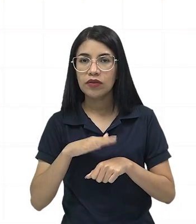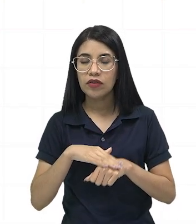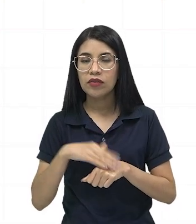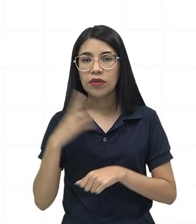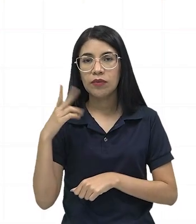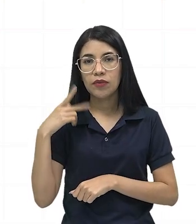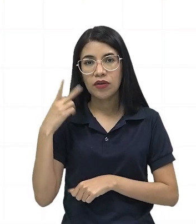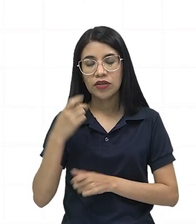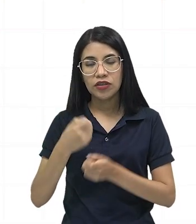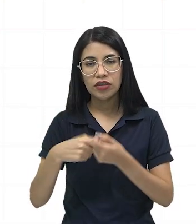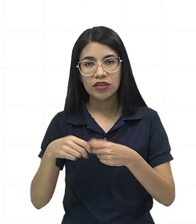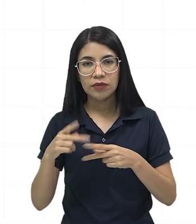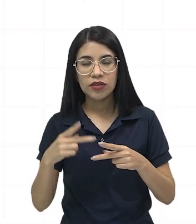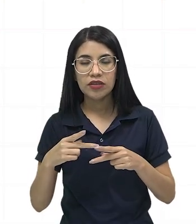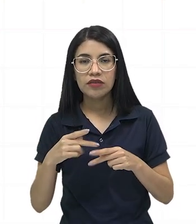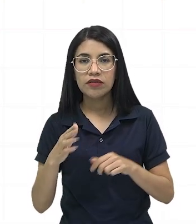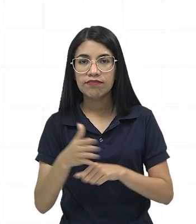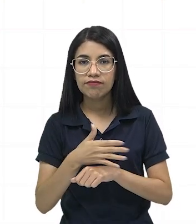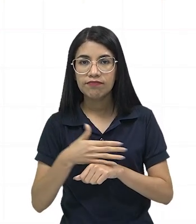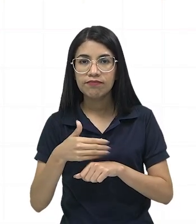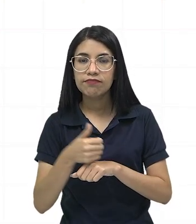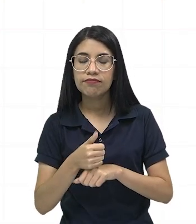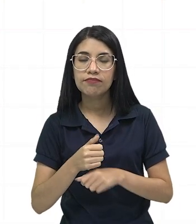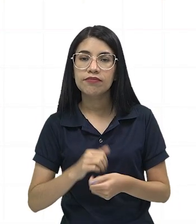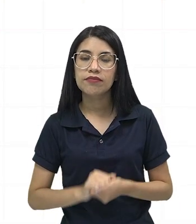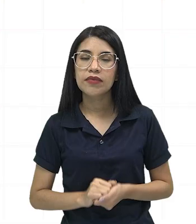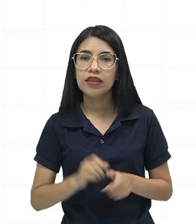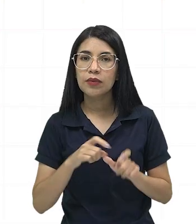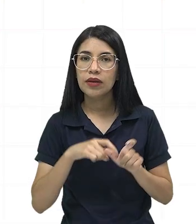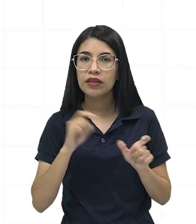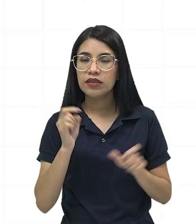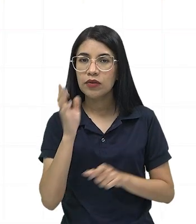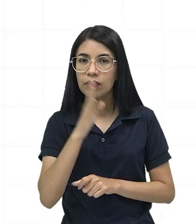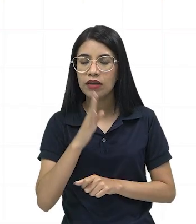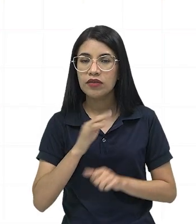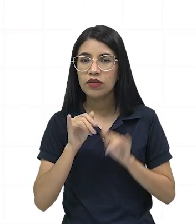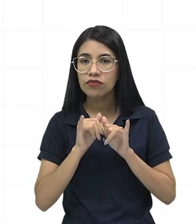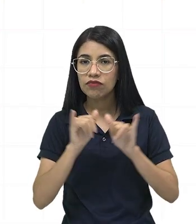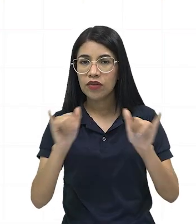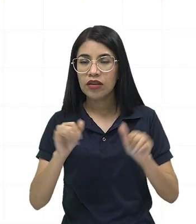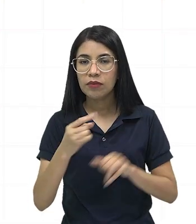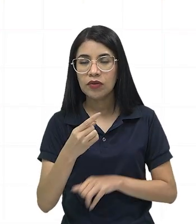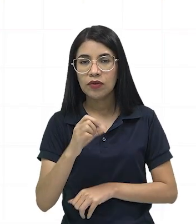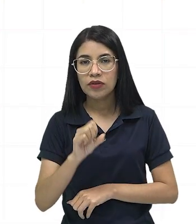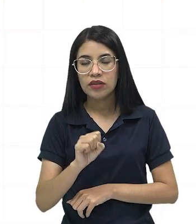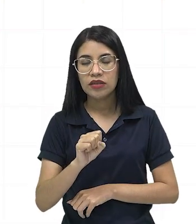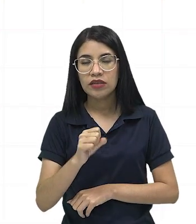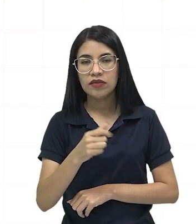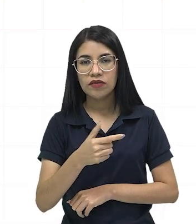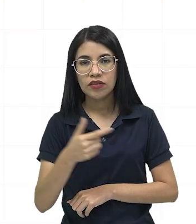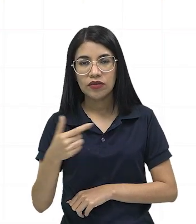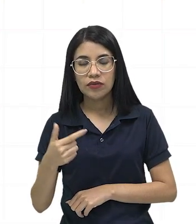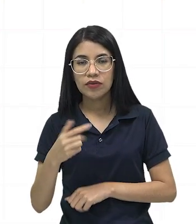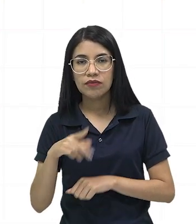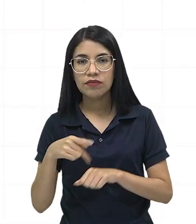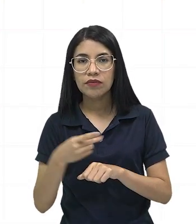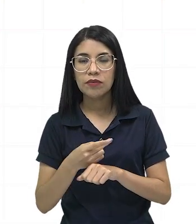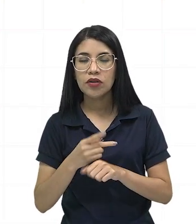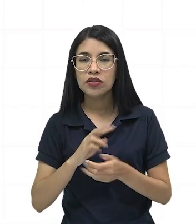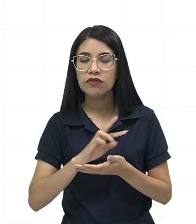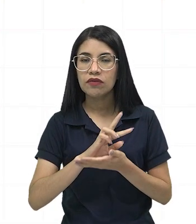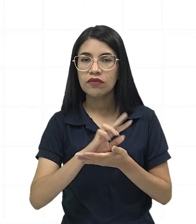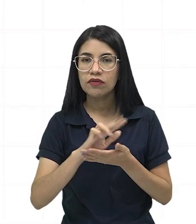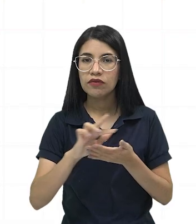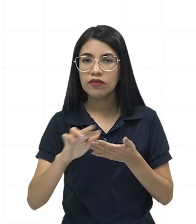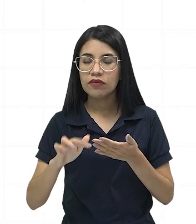política e administrativa da colônia. A independência do Brasil foi proclamada em 1822, após uma série